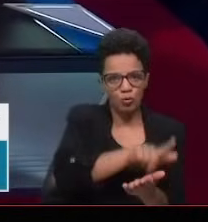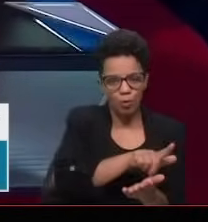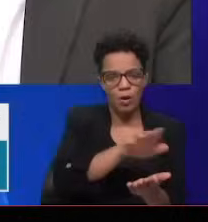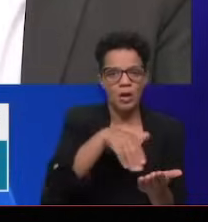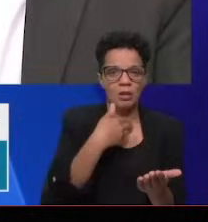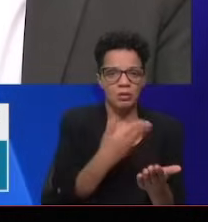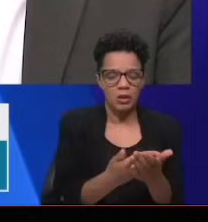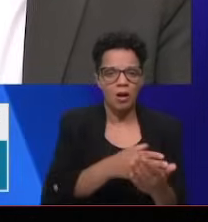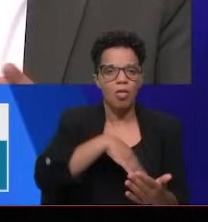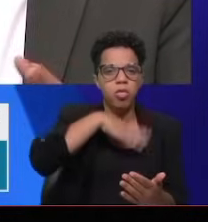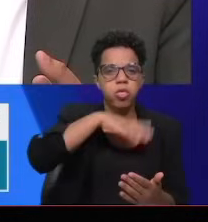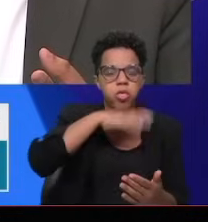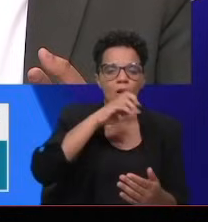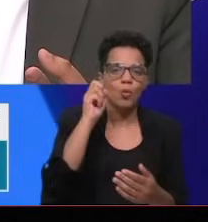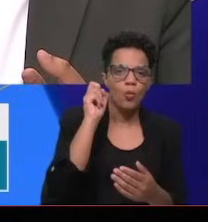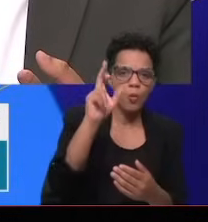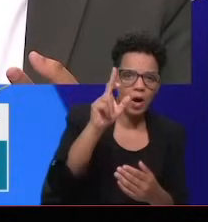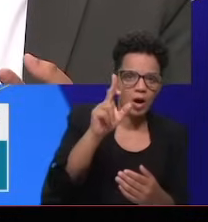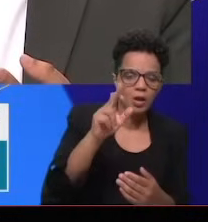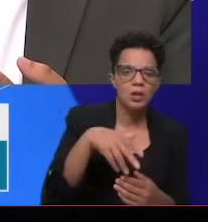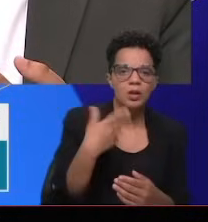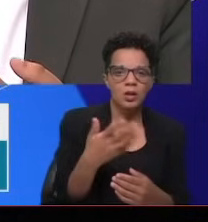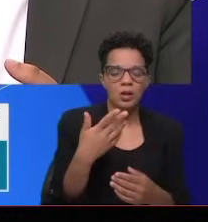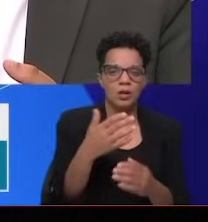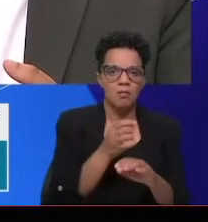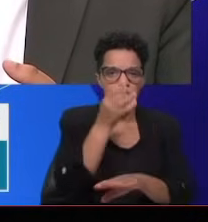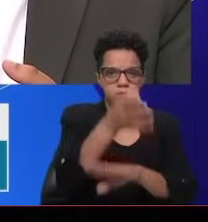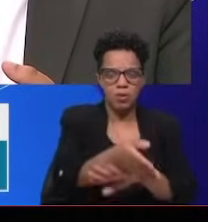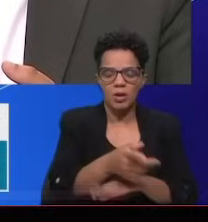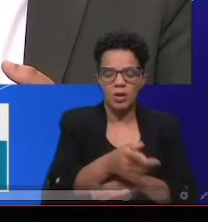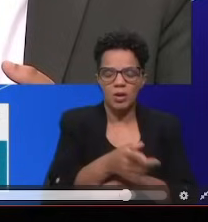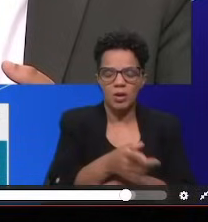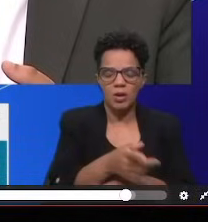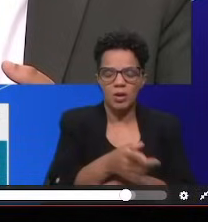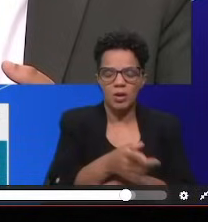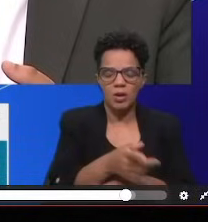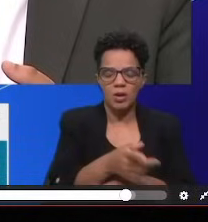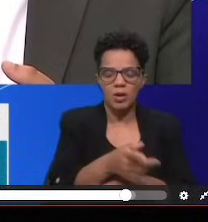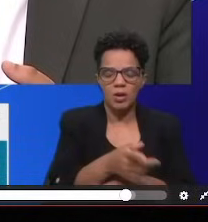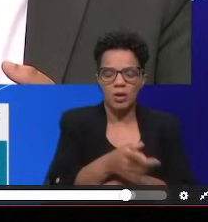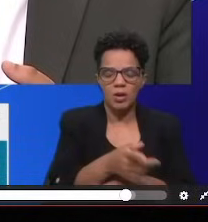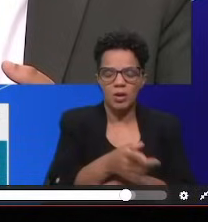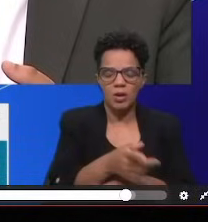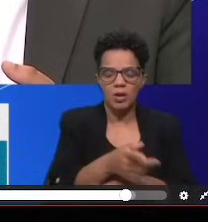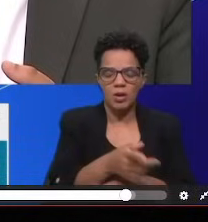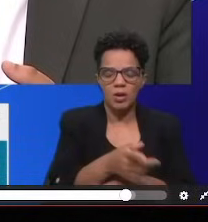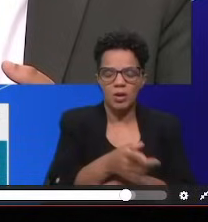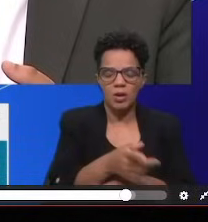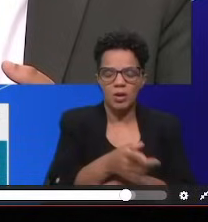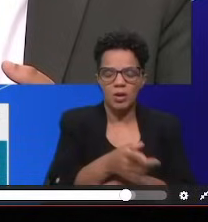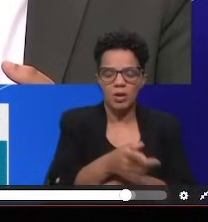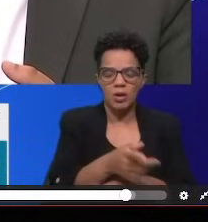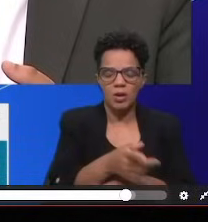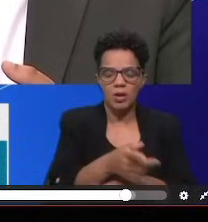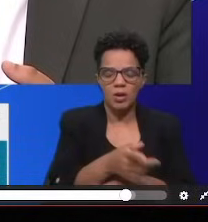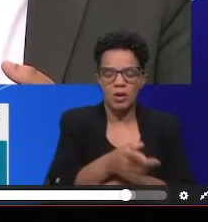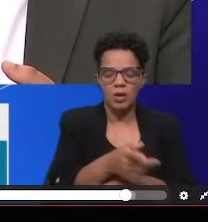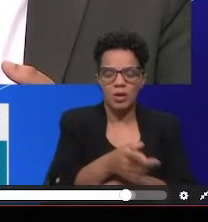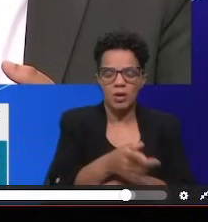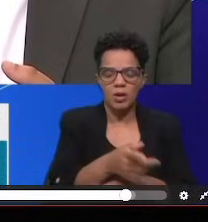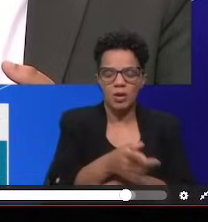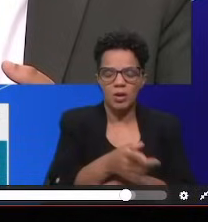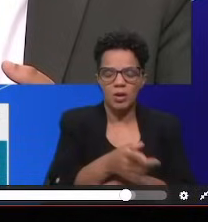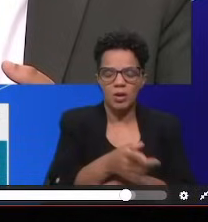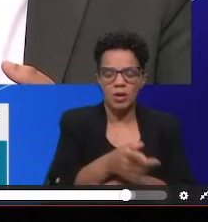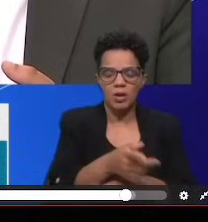provoca poluição atmosférica muito super temos em Santarém o aeroporto em Santarém estamos a